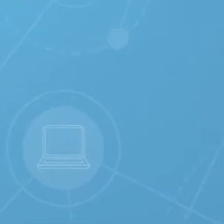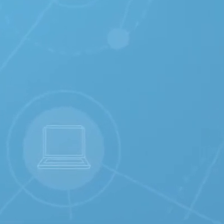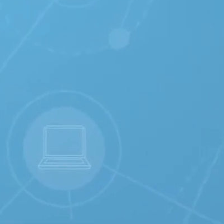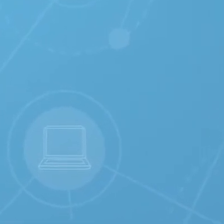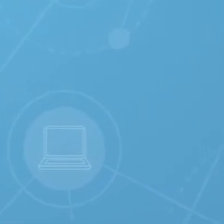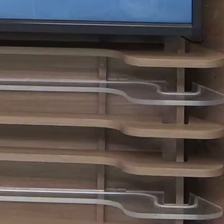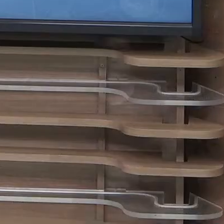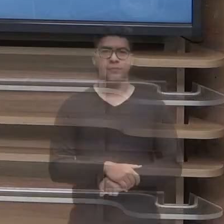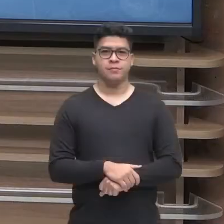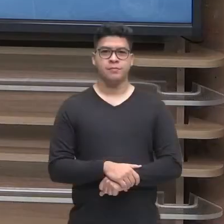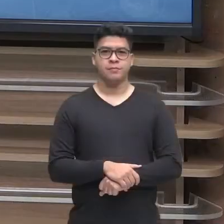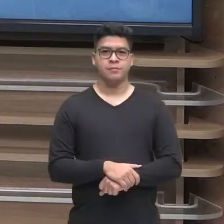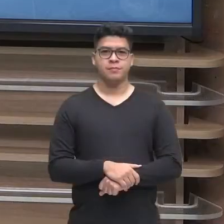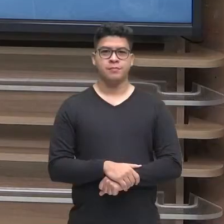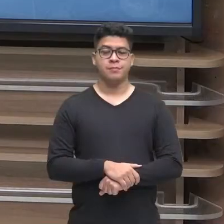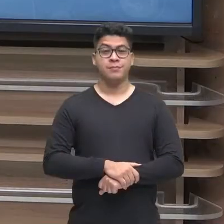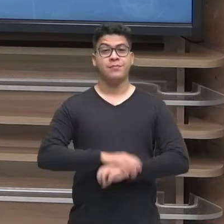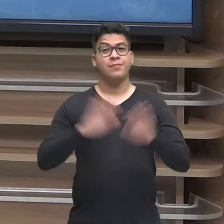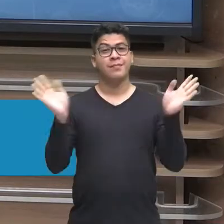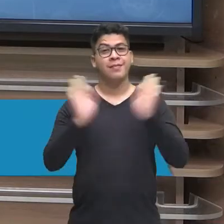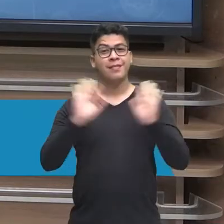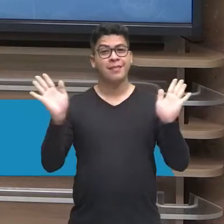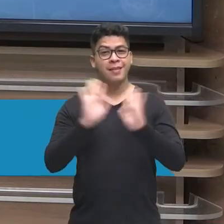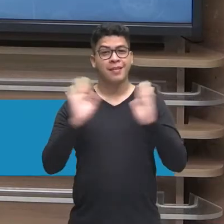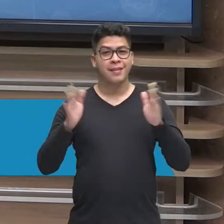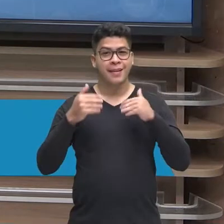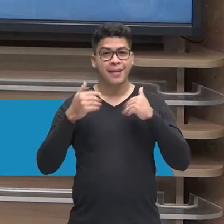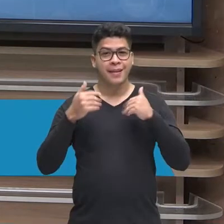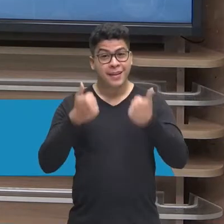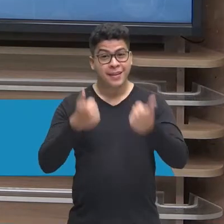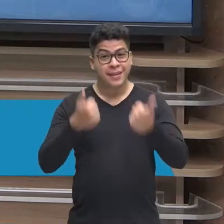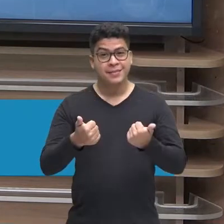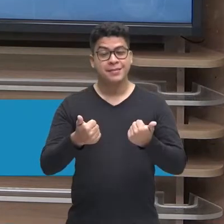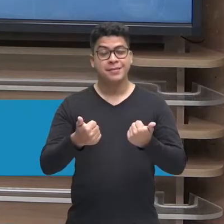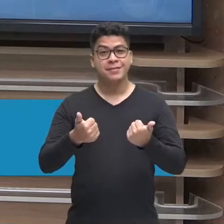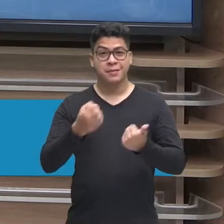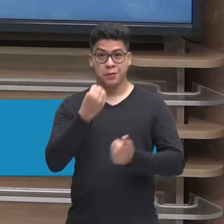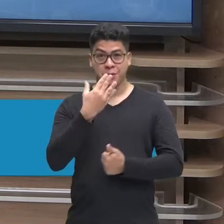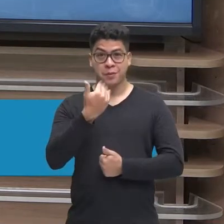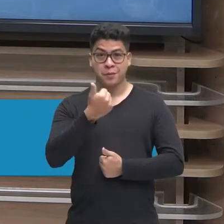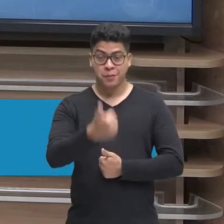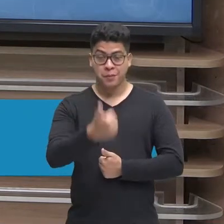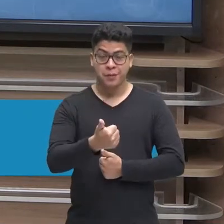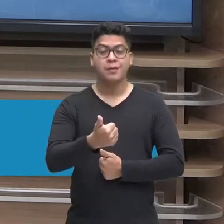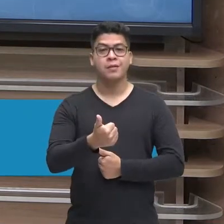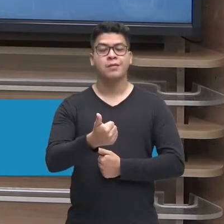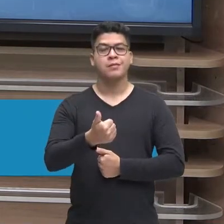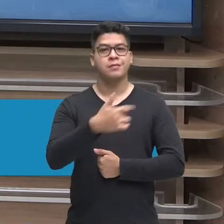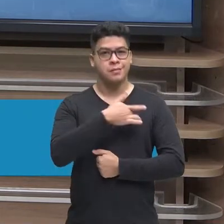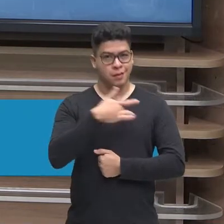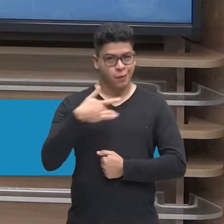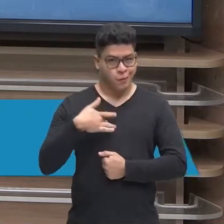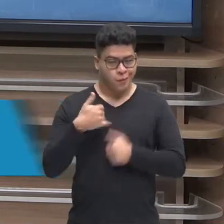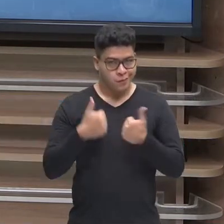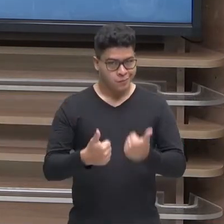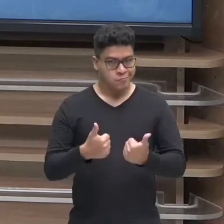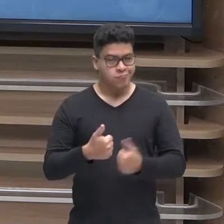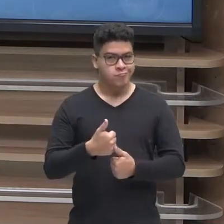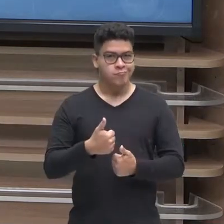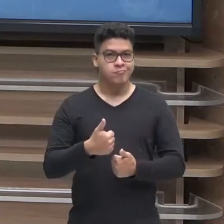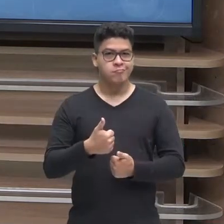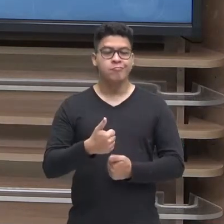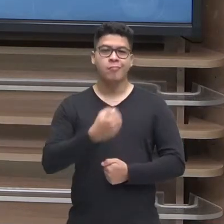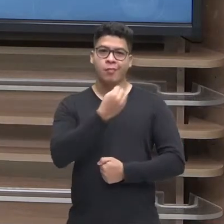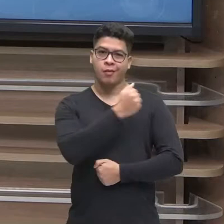oi oi gente Olá alunos do 6º ano sejam